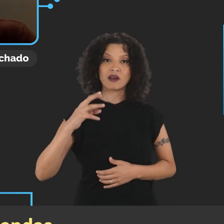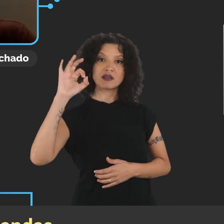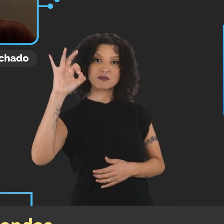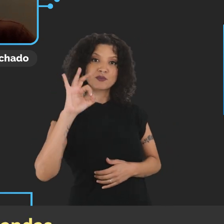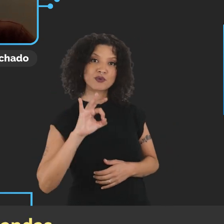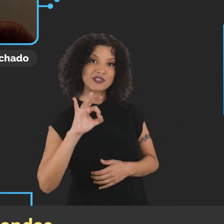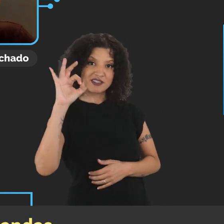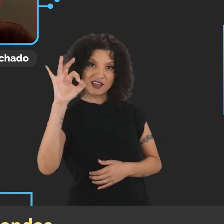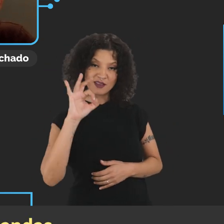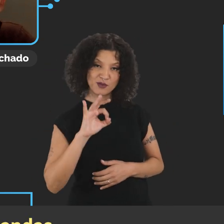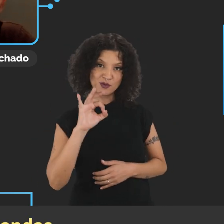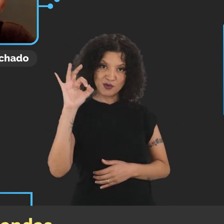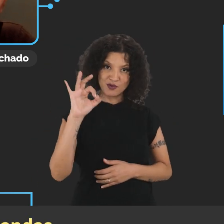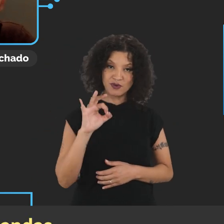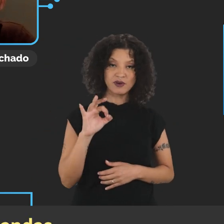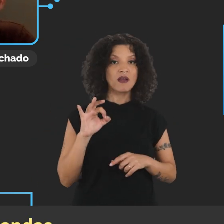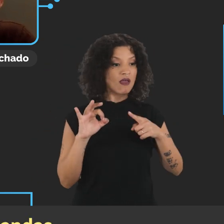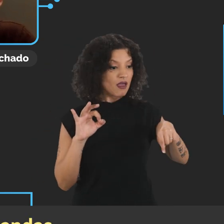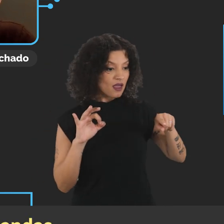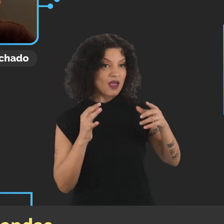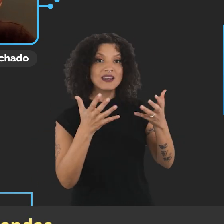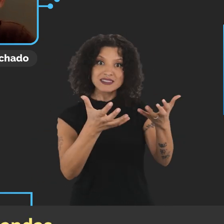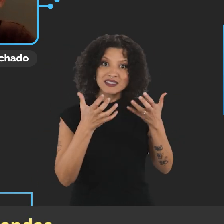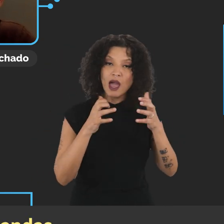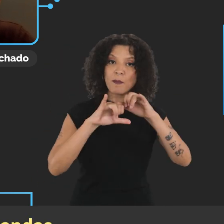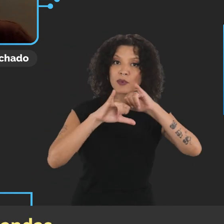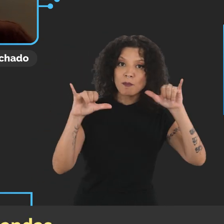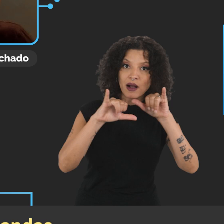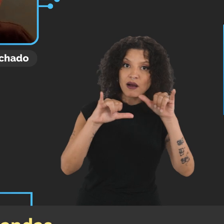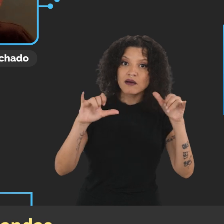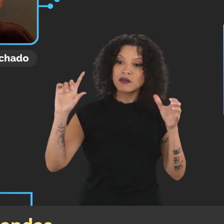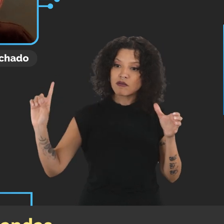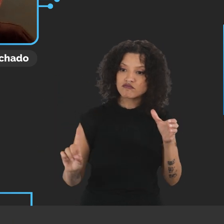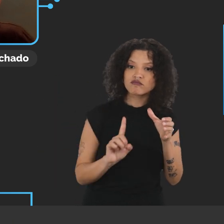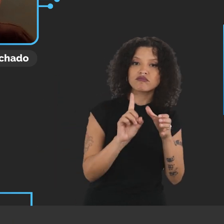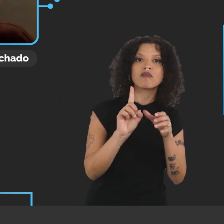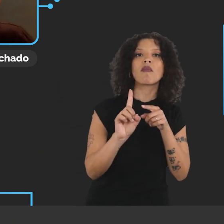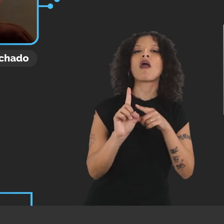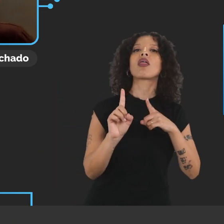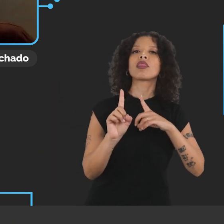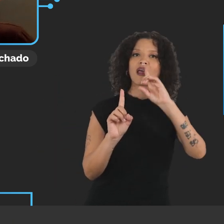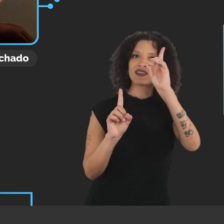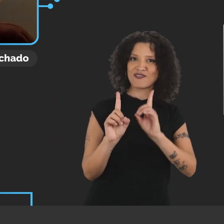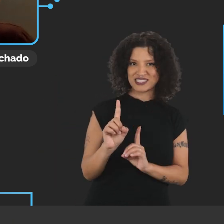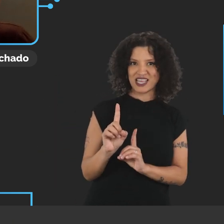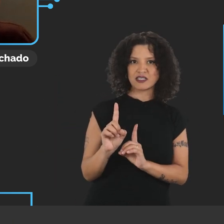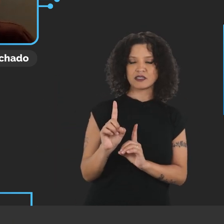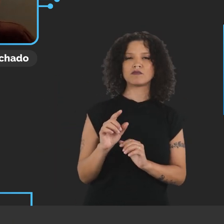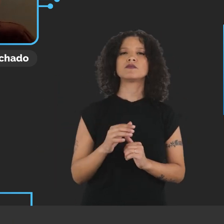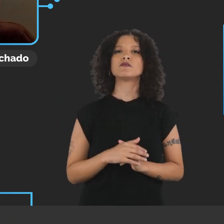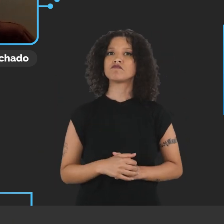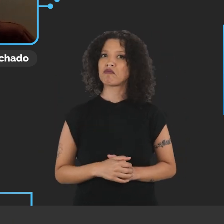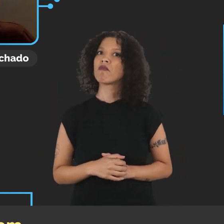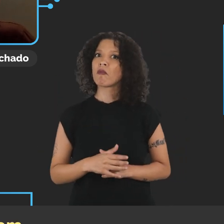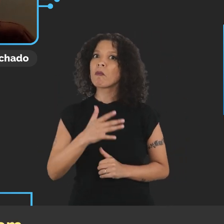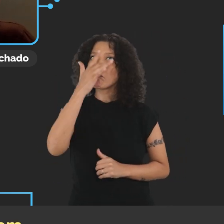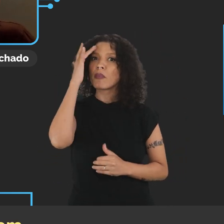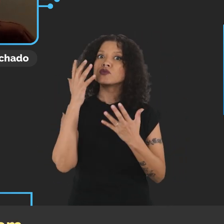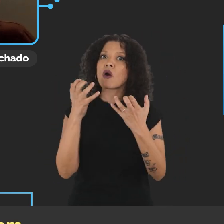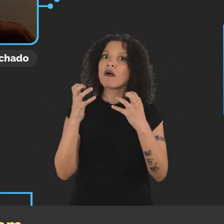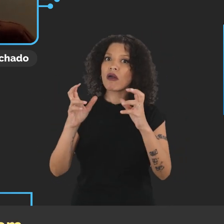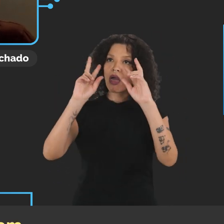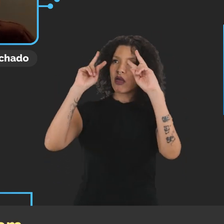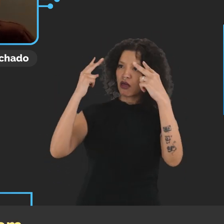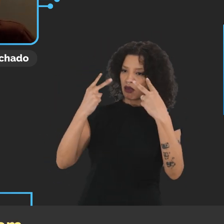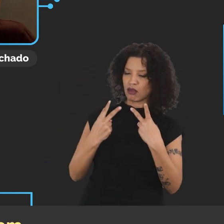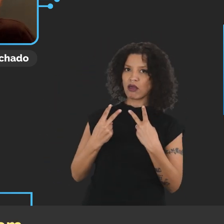de 53% de pessoas querem propagandas feitas por pessoas com deficiência. Olha que interessante, né? O indicador